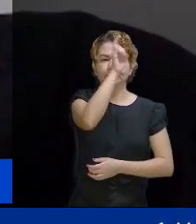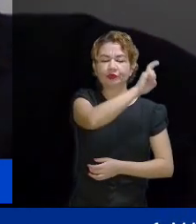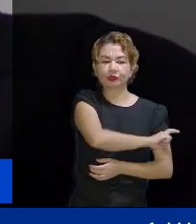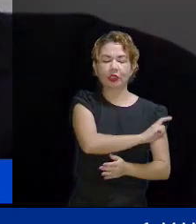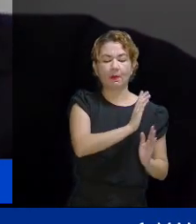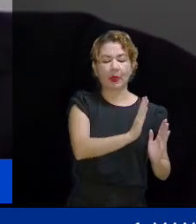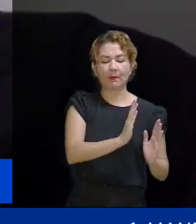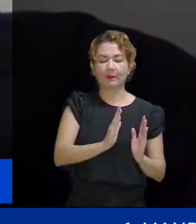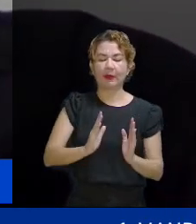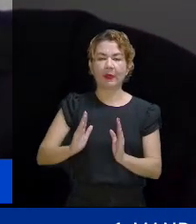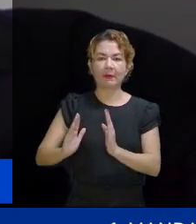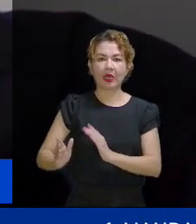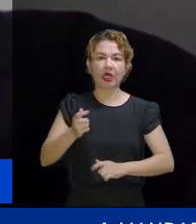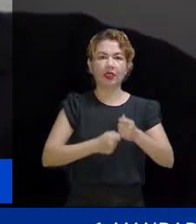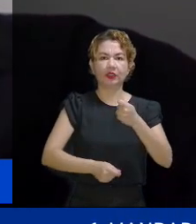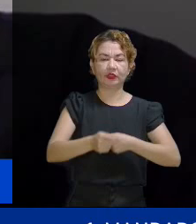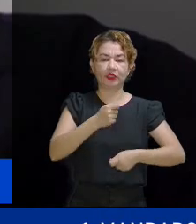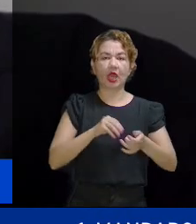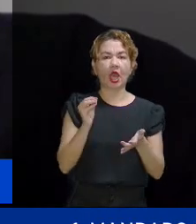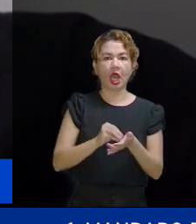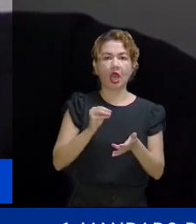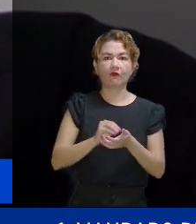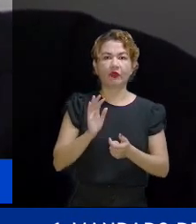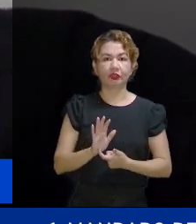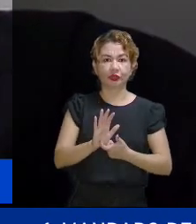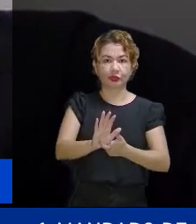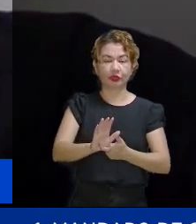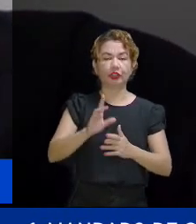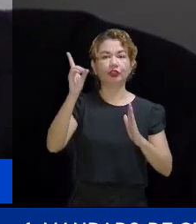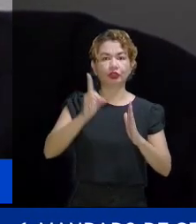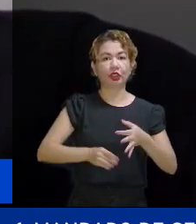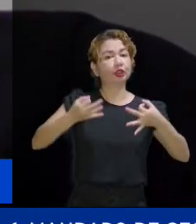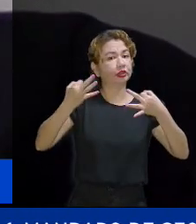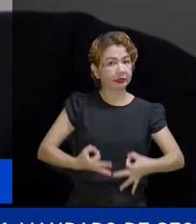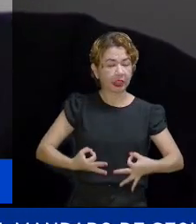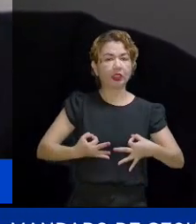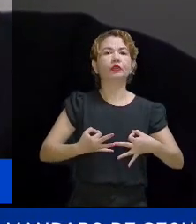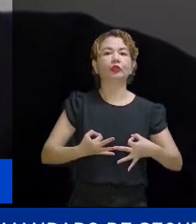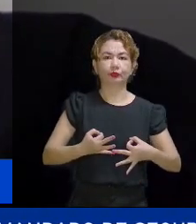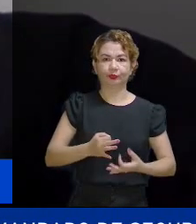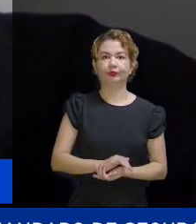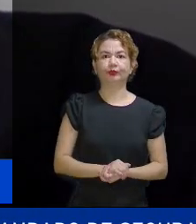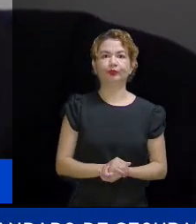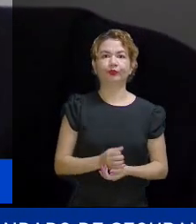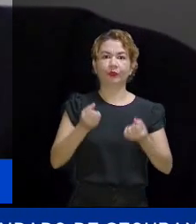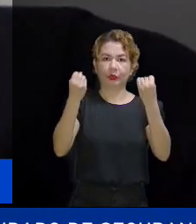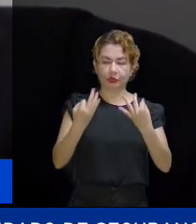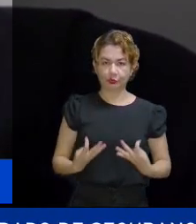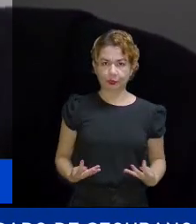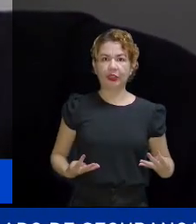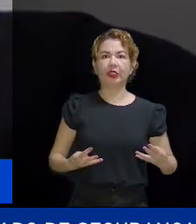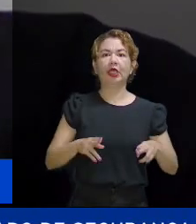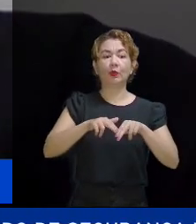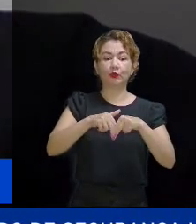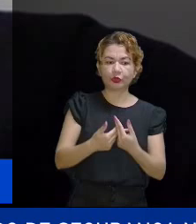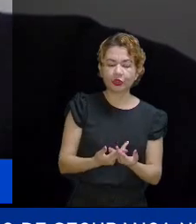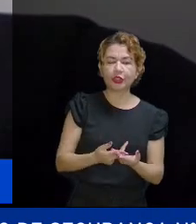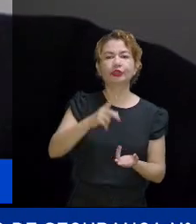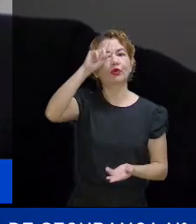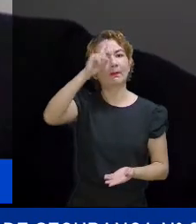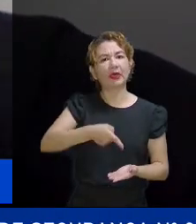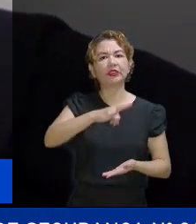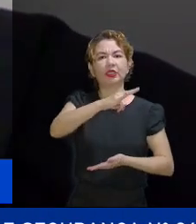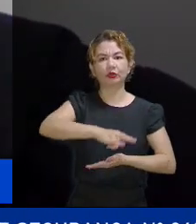por conseguinte, a ausência de demonstração de direito líquido e certo apto a justificar o uso desta via